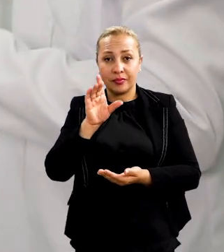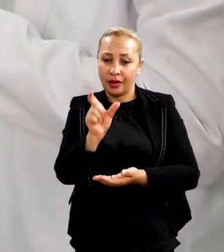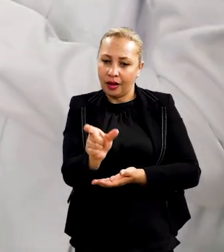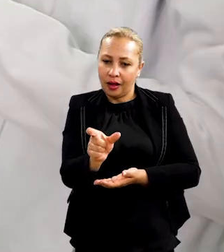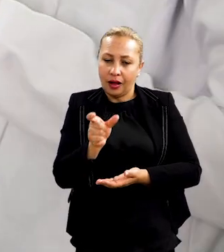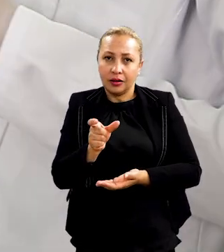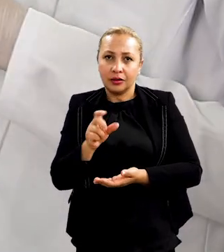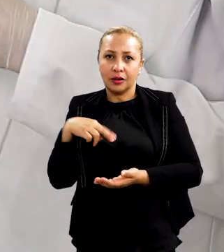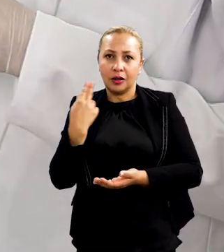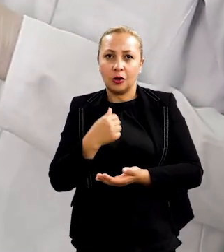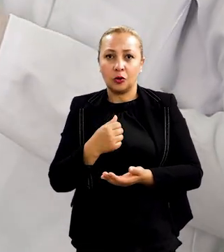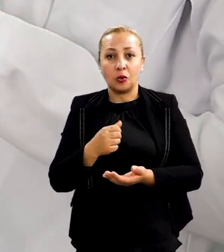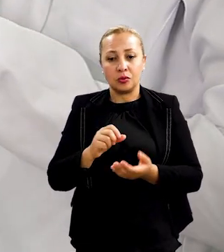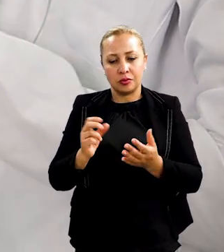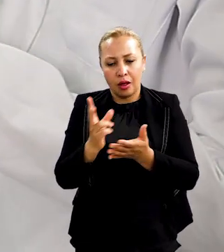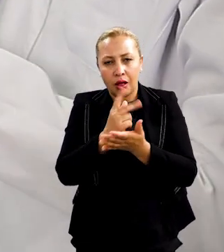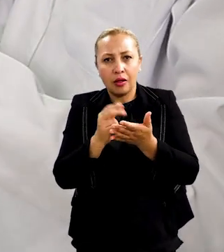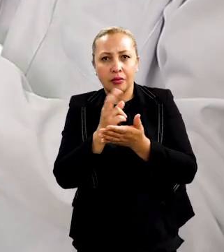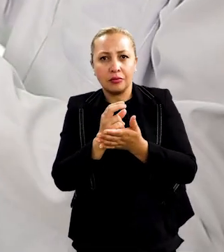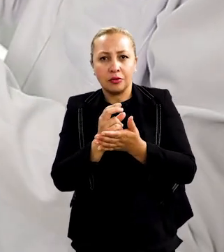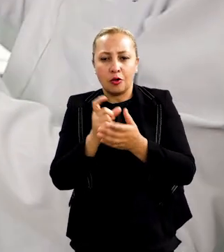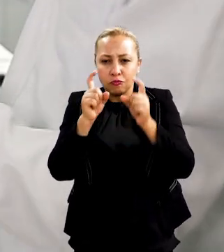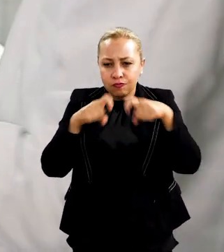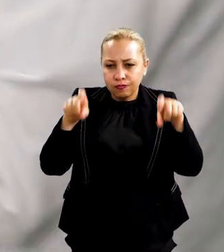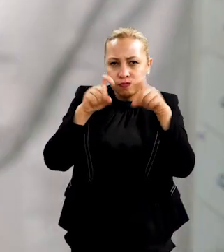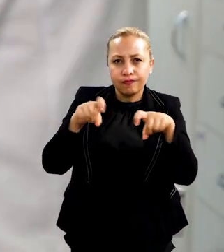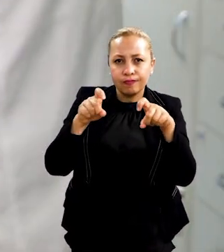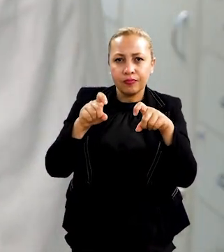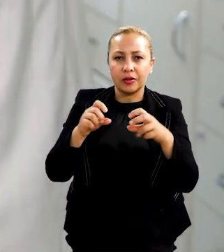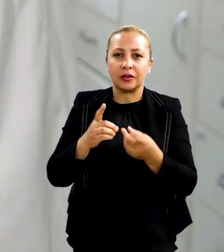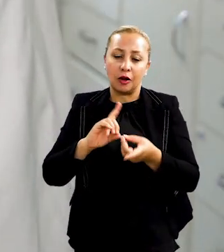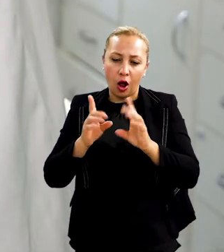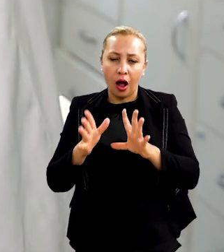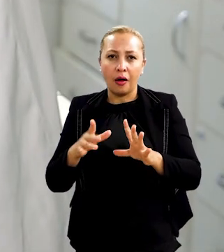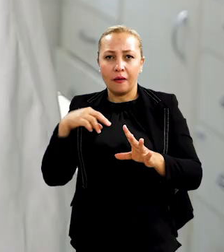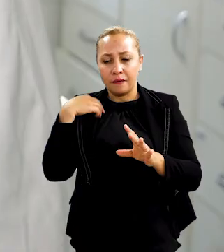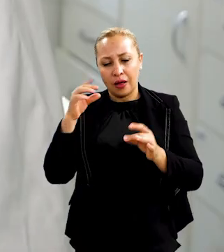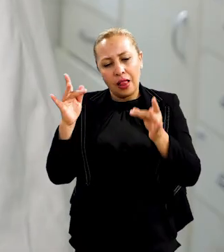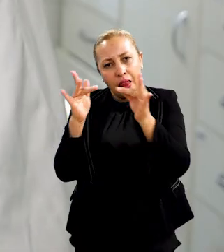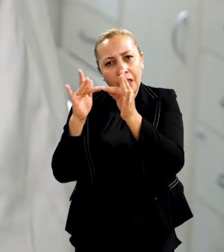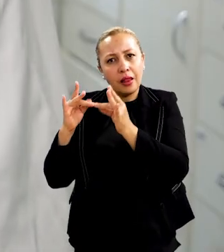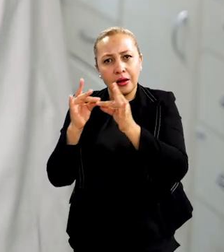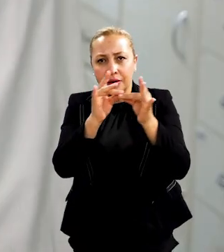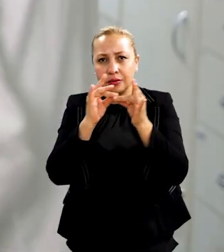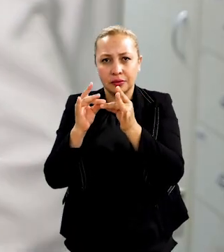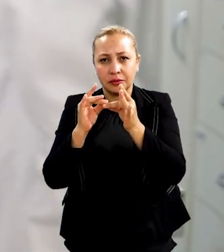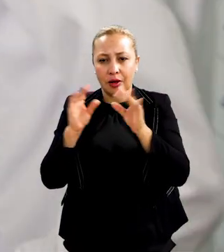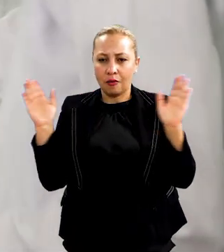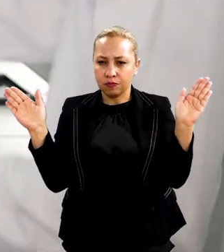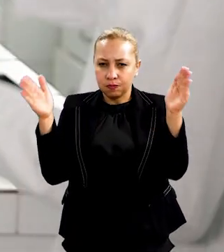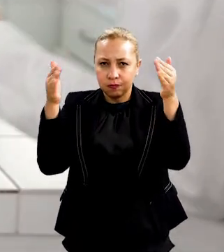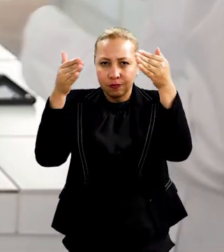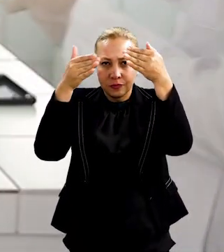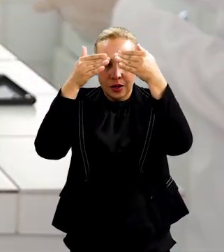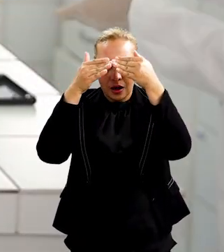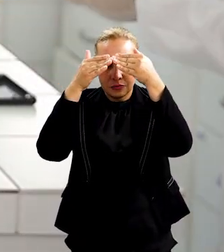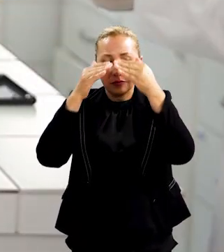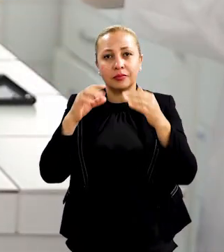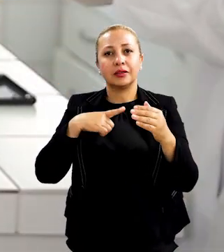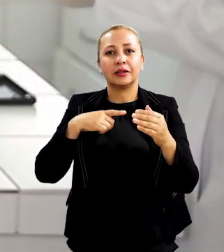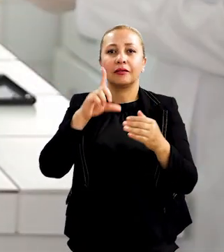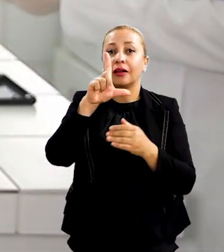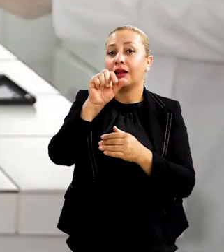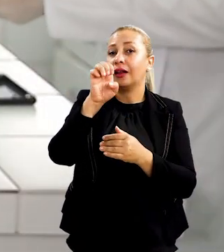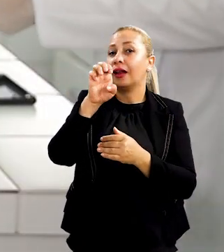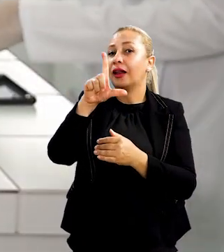Então, para retirarmos a nossa imagem digital e vermos e fazermos a nossa curva de calibração, a gente vem para uma câmara escura, onde essa